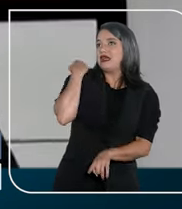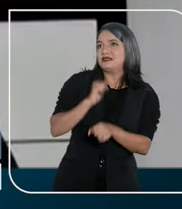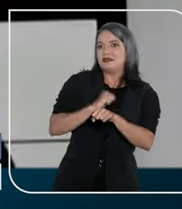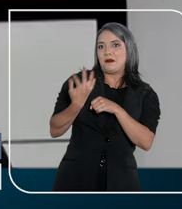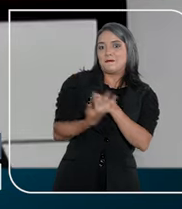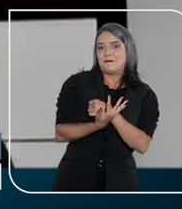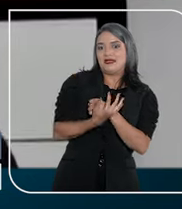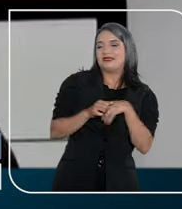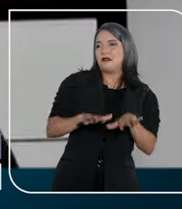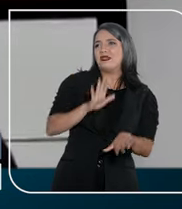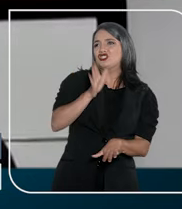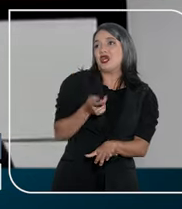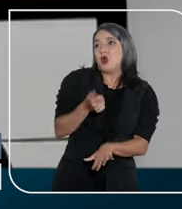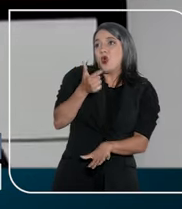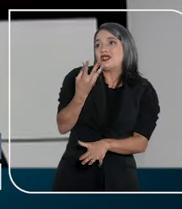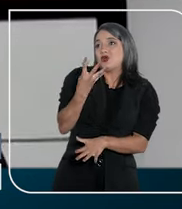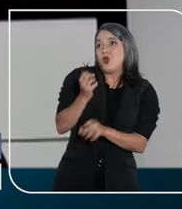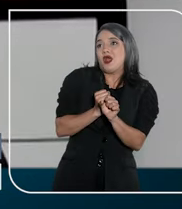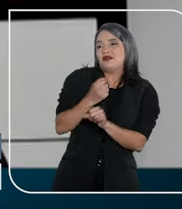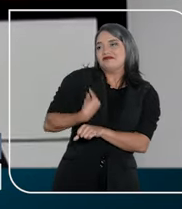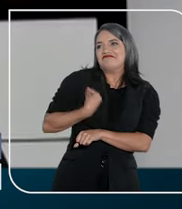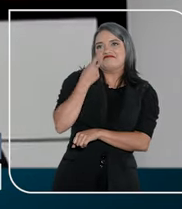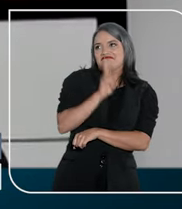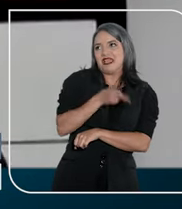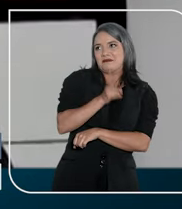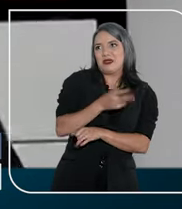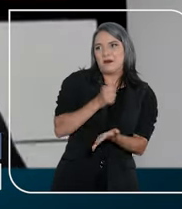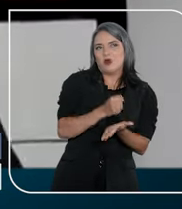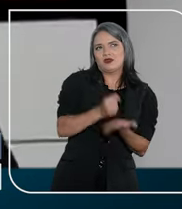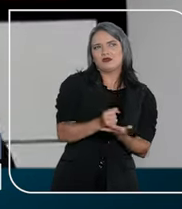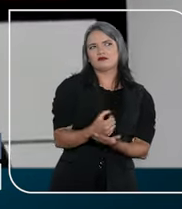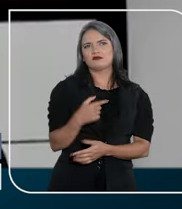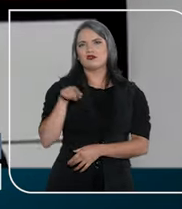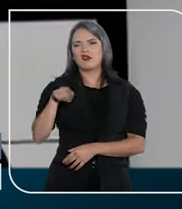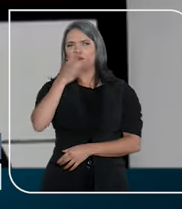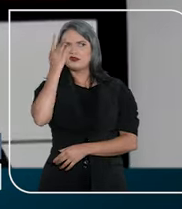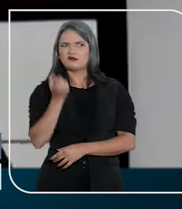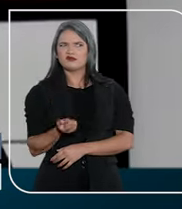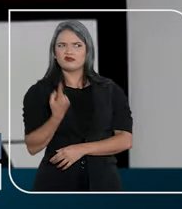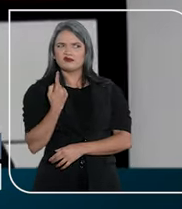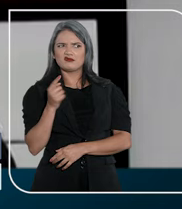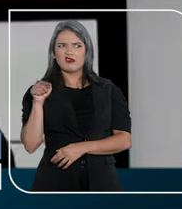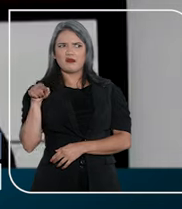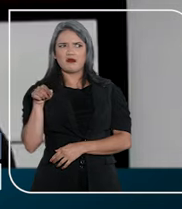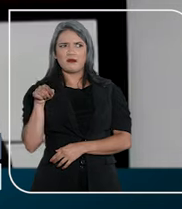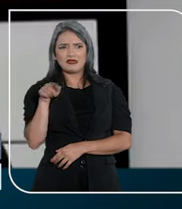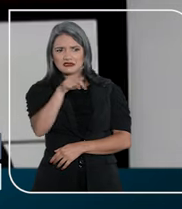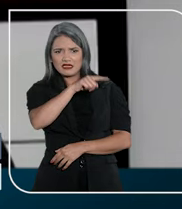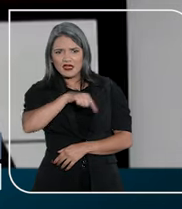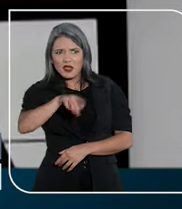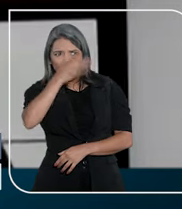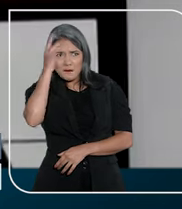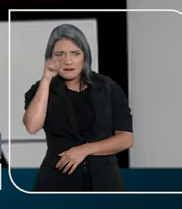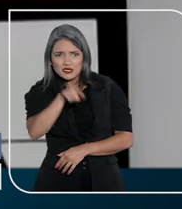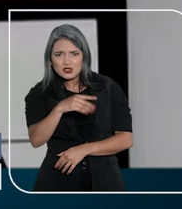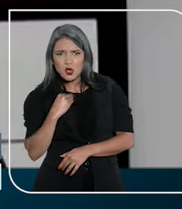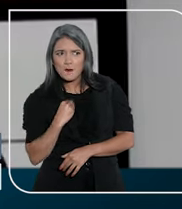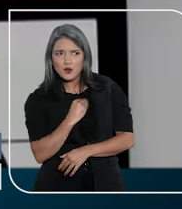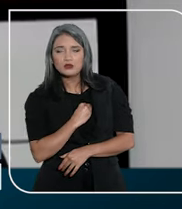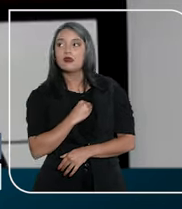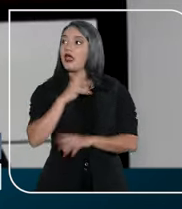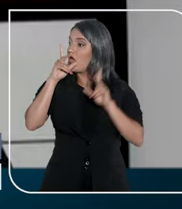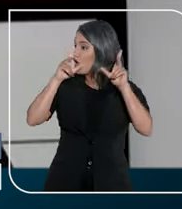já se vão quase 4 anos que eu estou aqui. Aí, e esse pessoal todo que está aqui no postinho? Todo mundo do processo